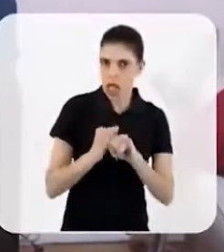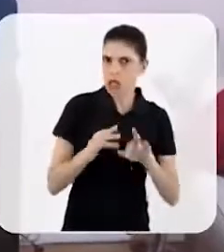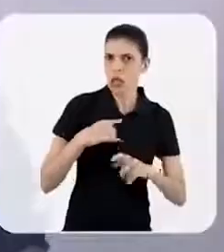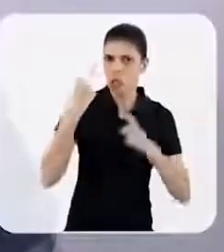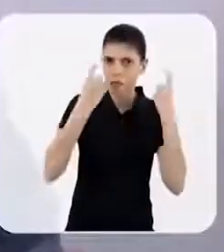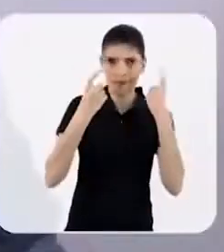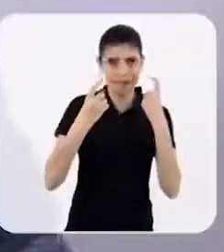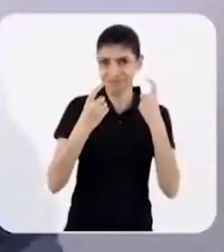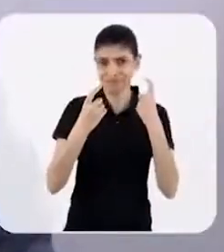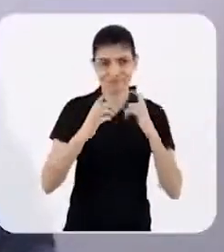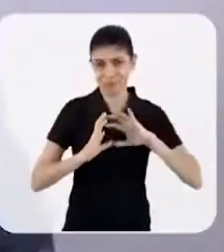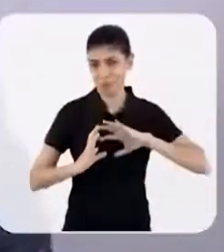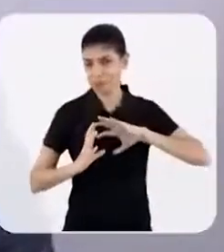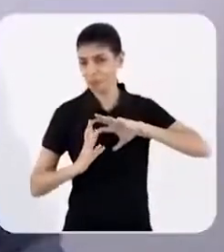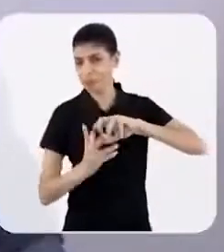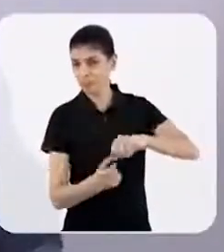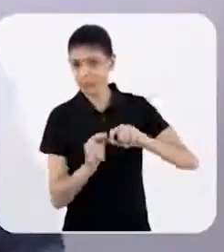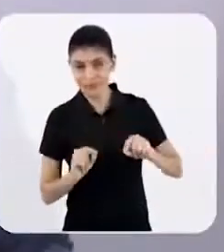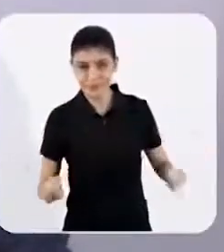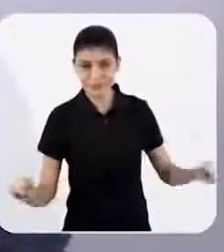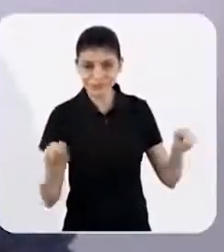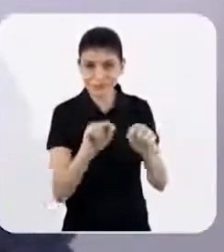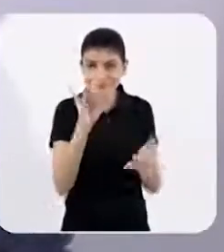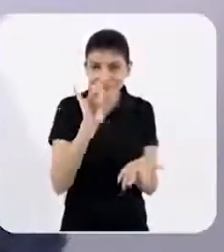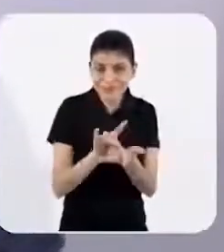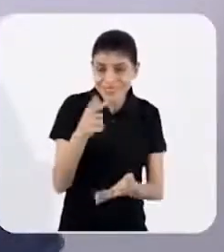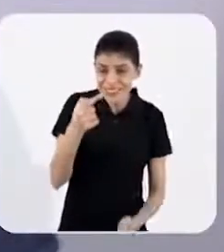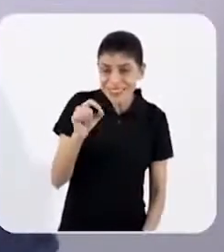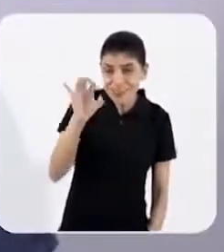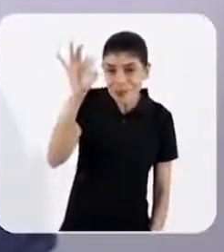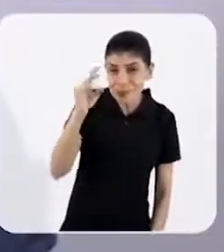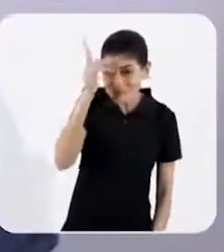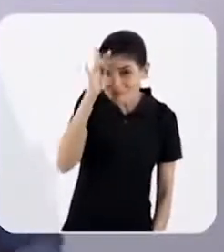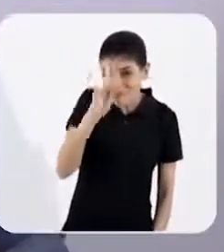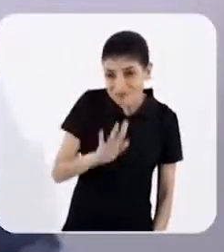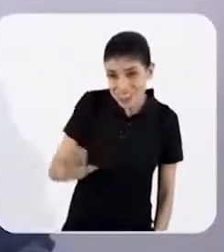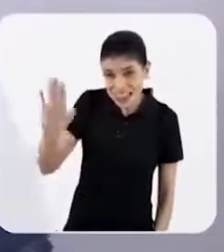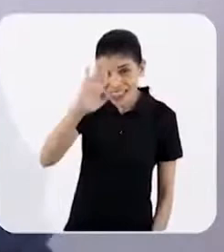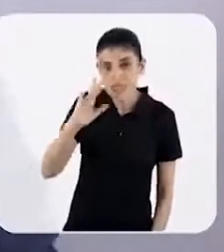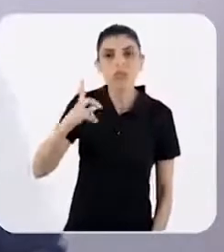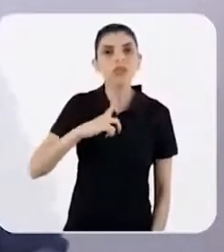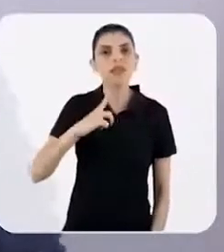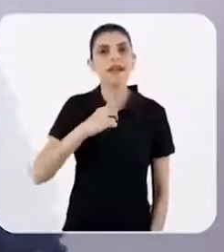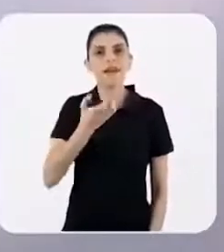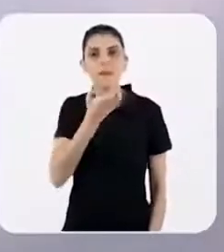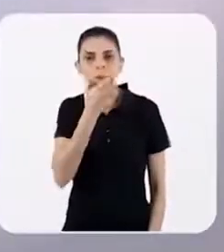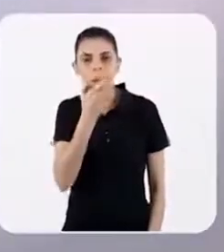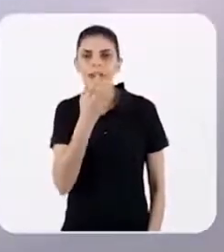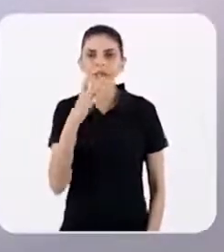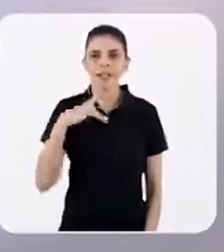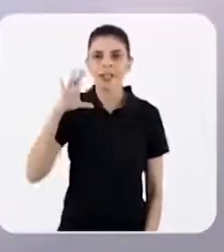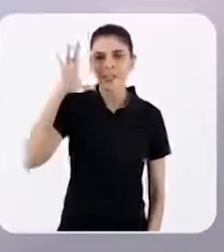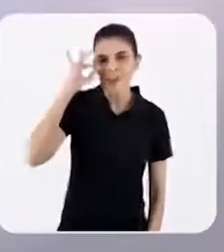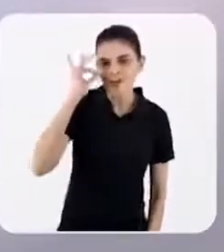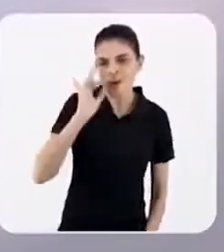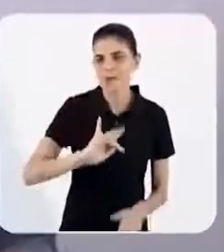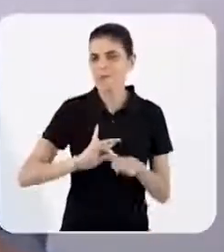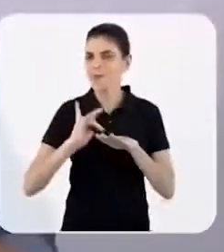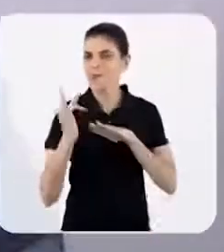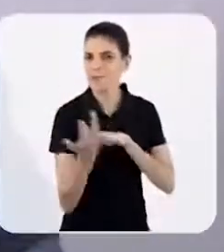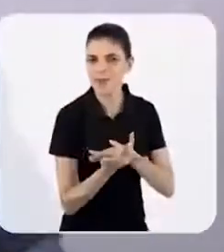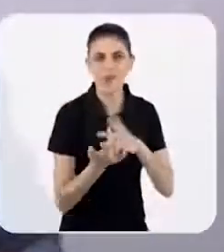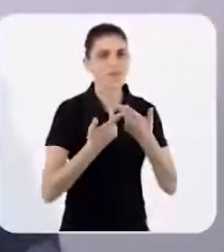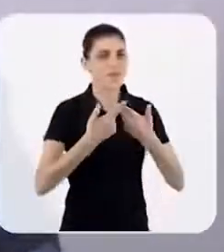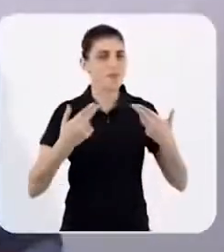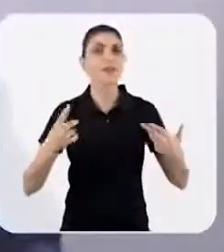privacidade na internet. A gente está acima da média mundial. Mas, ao mesmo tempo, 70% dos brasileiros têm um smartphone. Tem Twitter, Instagram, Facebook,